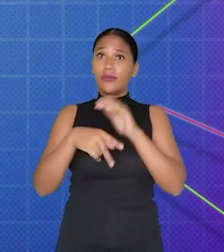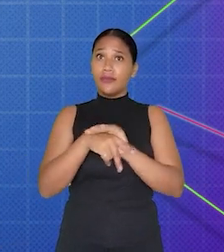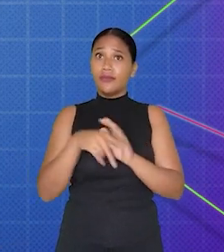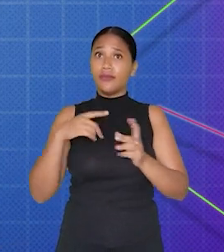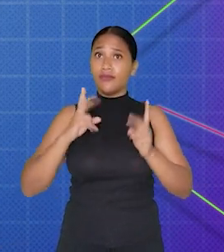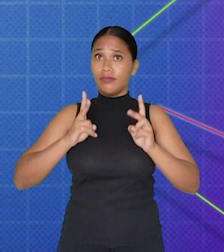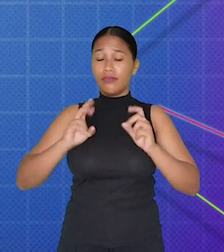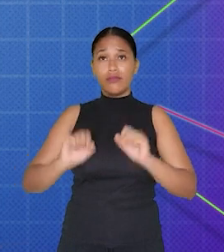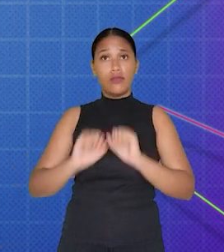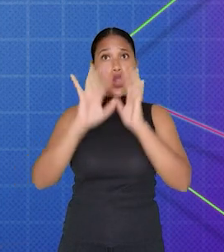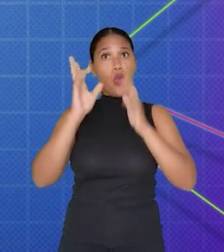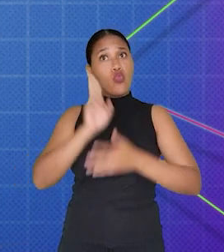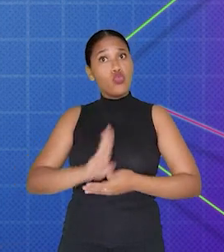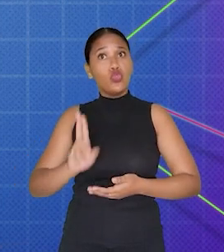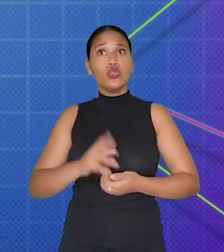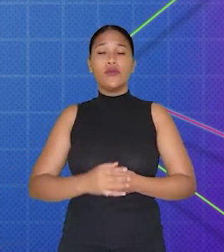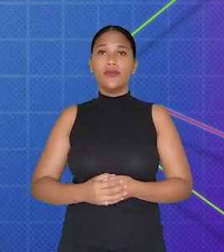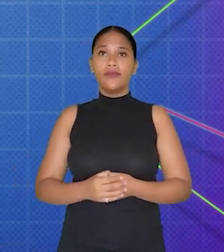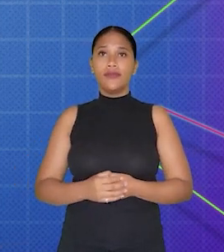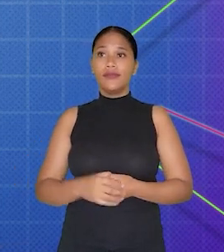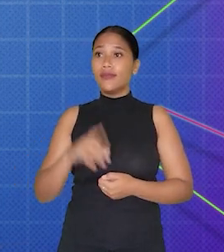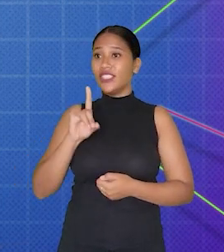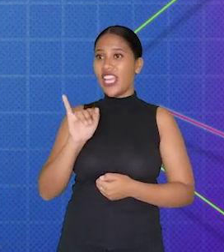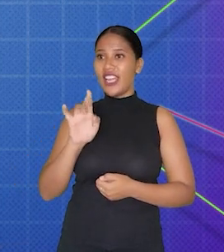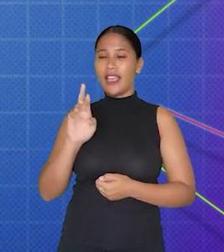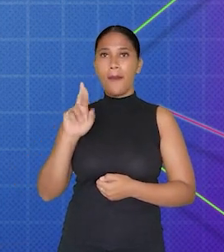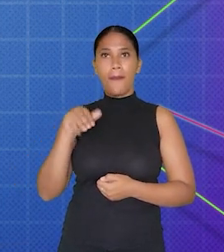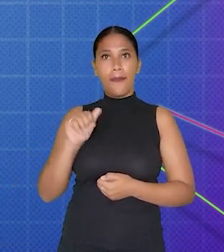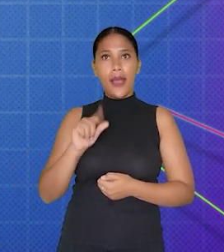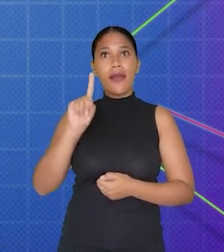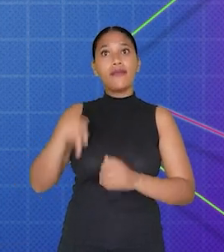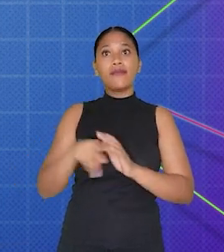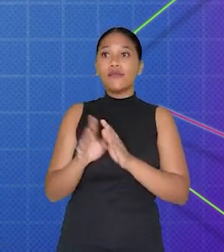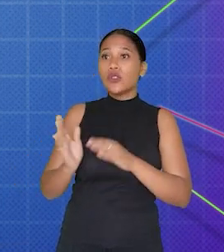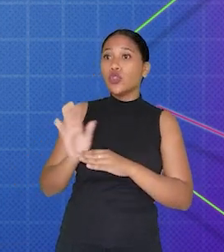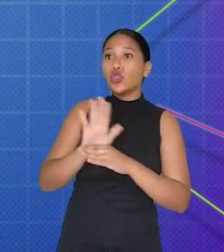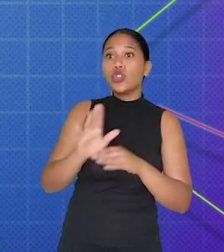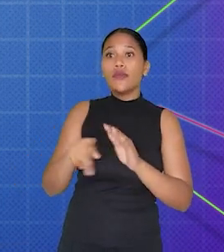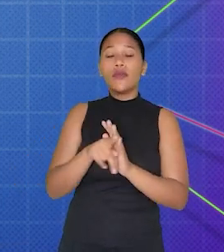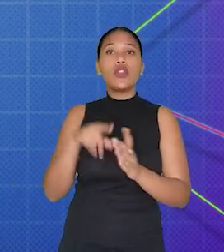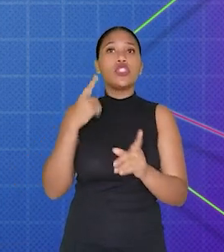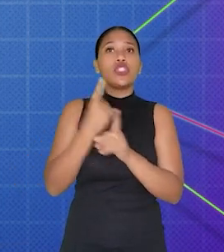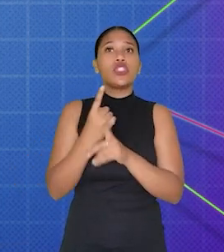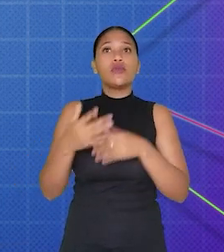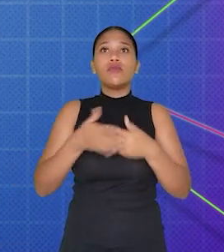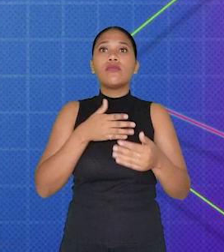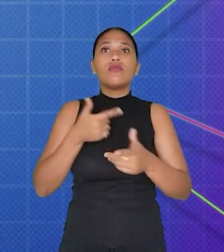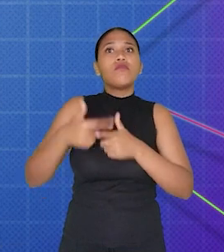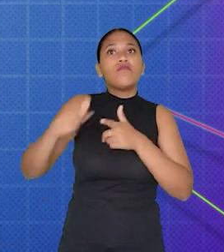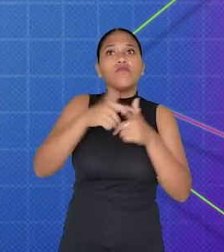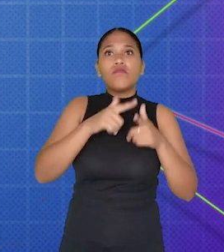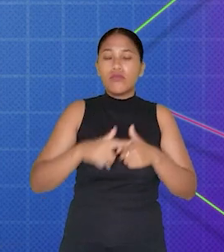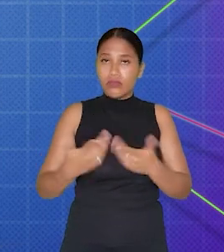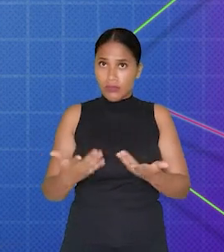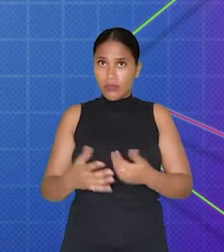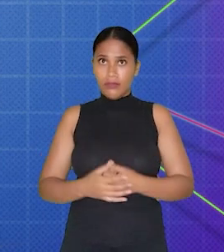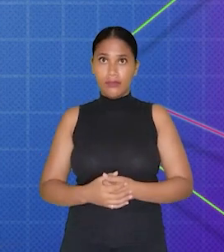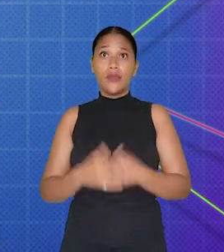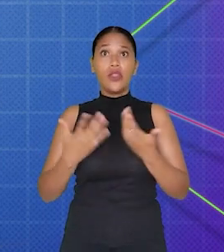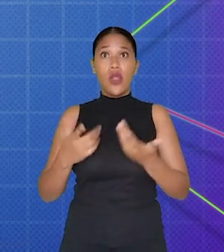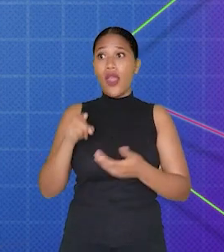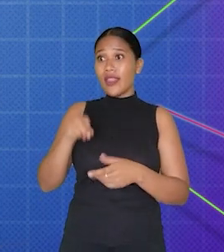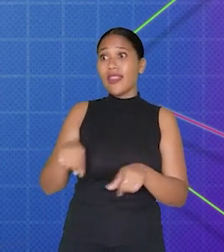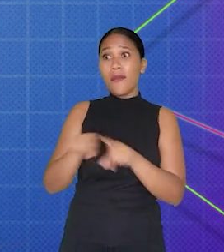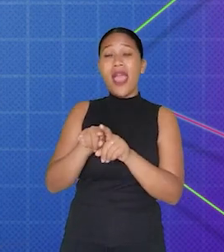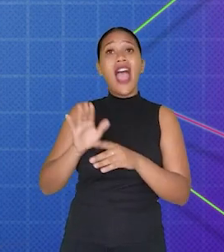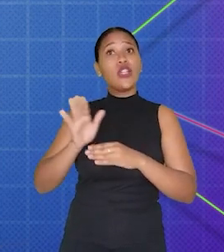atualizado, para garantir que ele permaneça preciso e útil. O diagrama de fluxo ajuda os desenvolvedores a identificar possíveis problemas ao otimizar a lógica